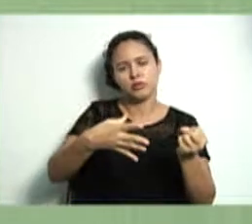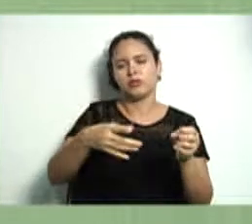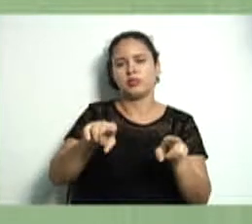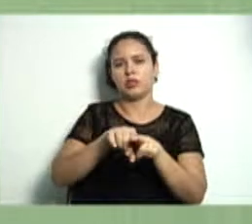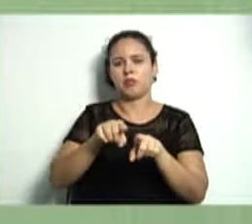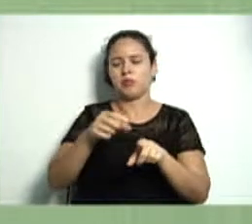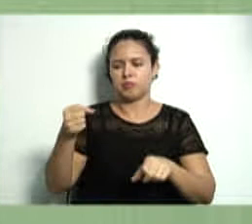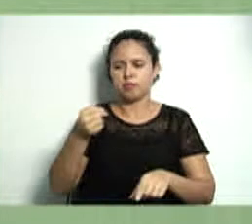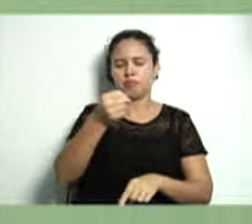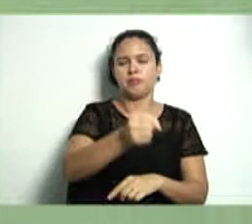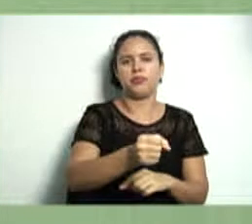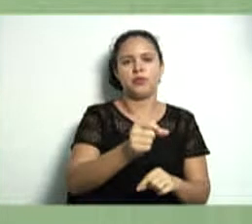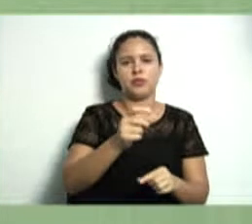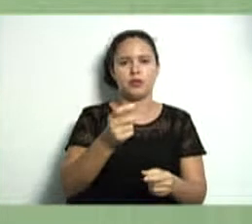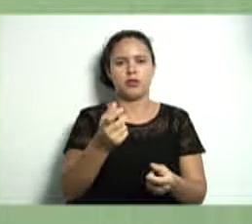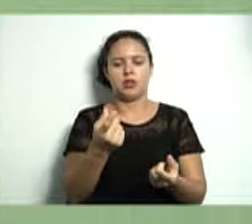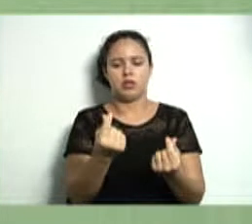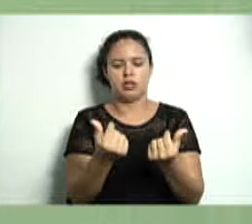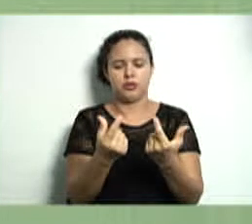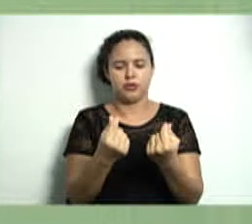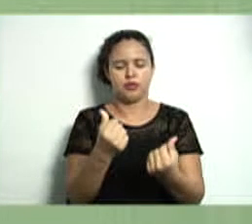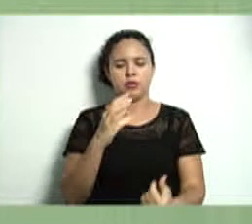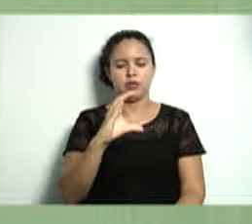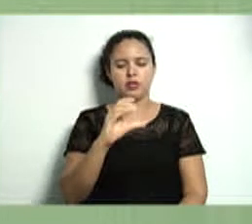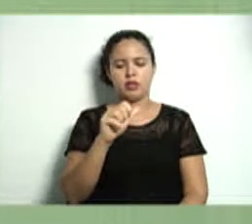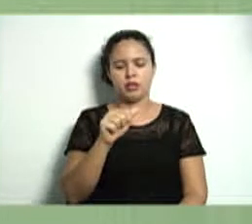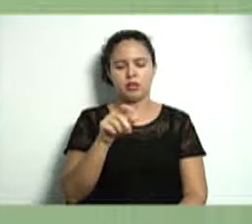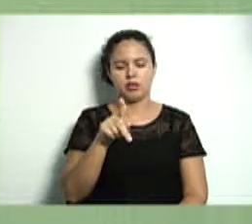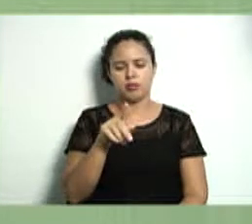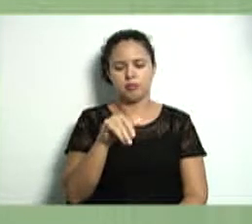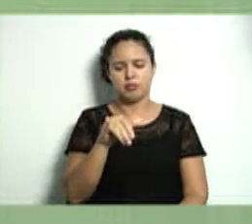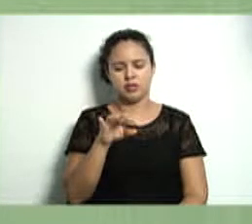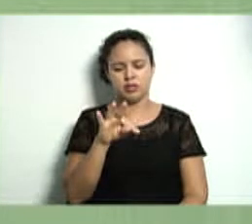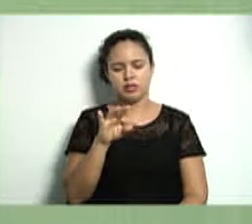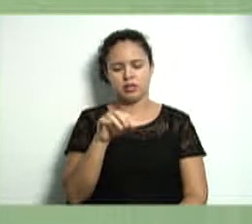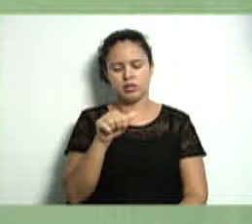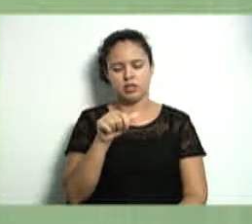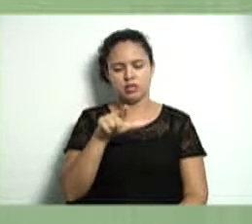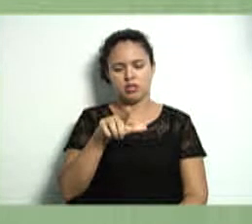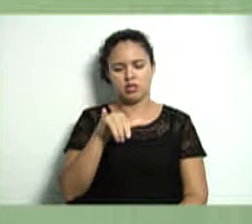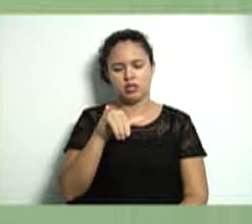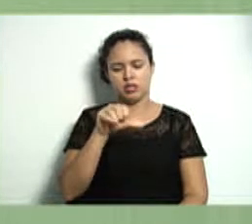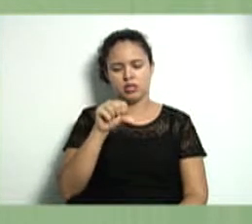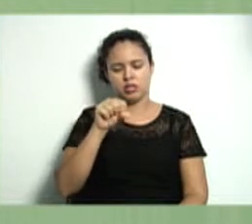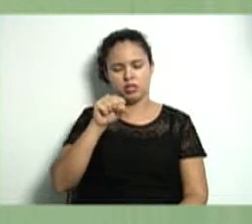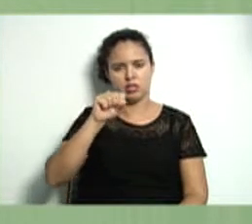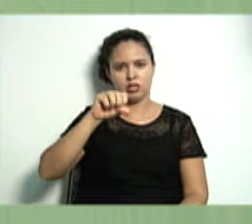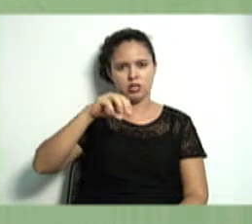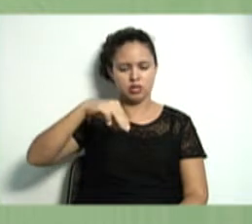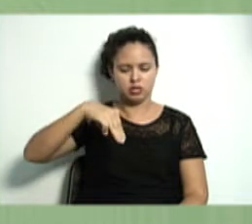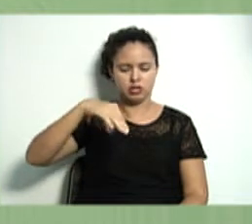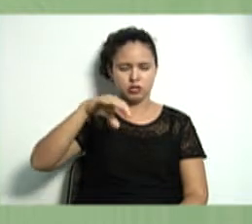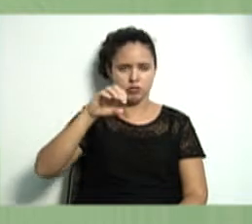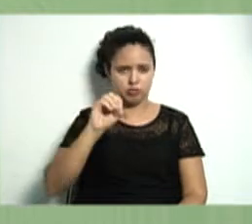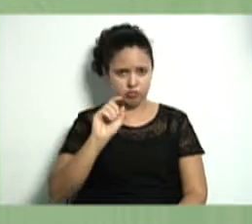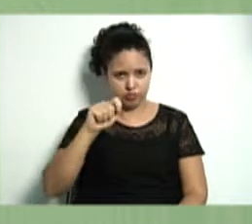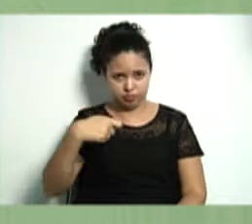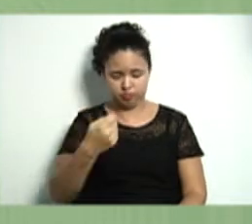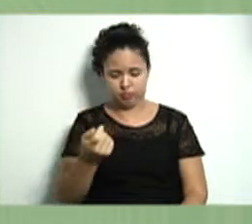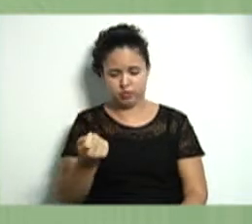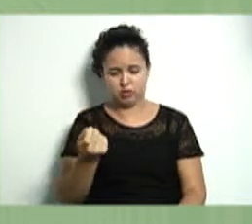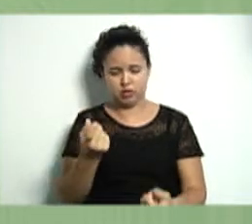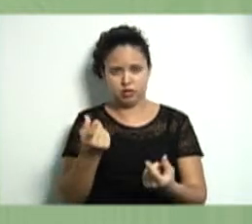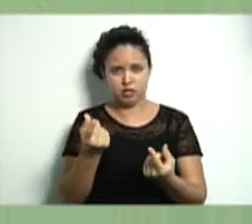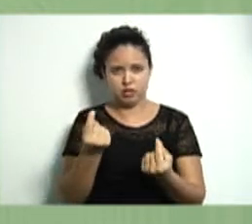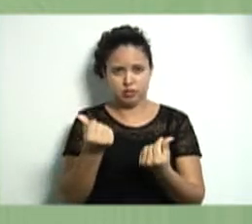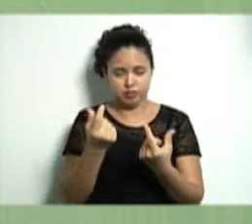seu sentido alterado. Por quê? Porque, enquanto relação social, ele se alterou no decorrer do tempo, né?